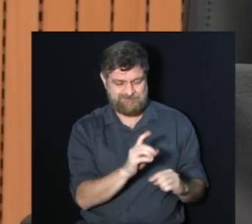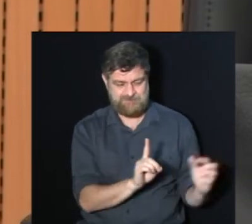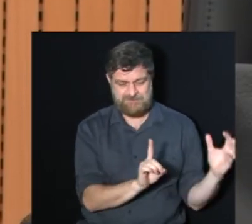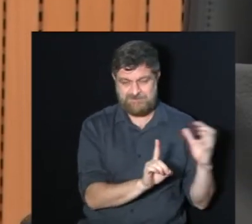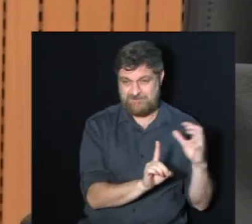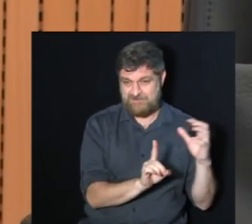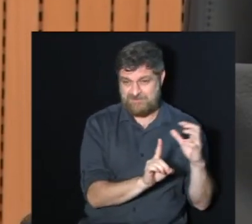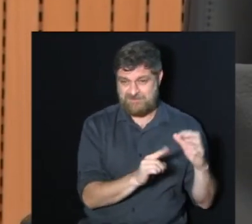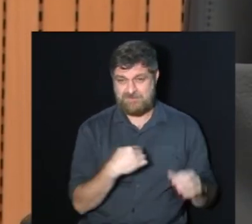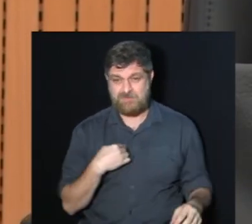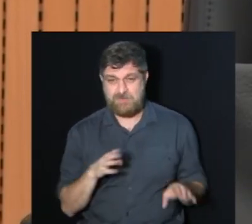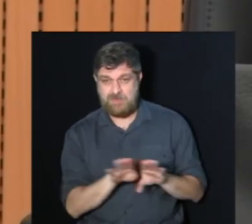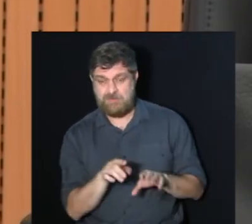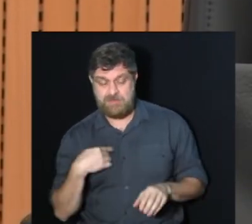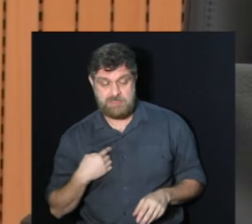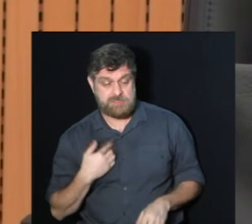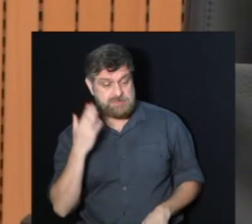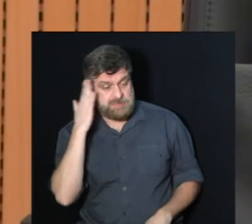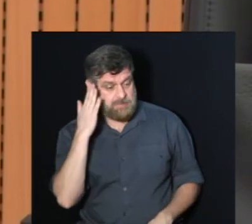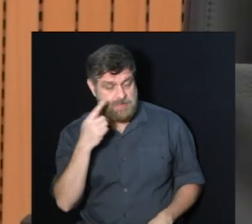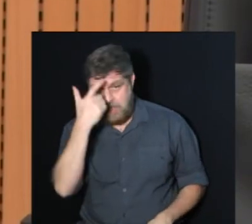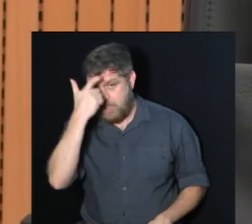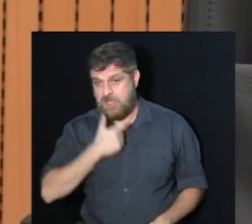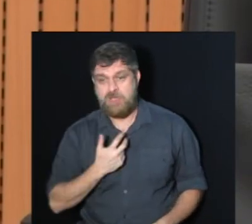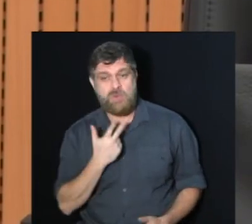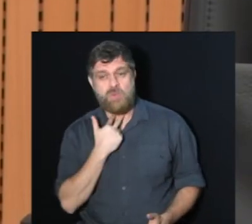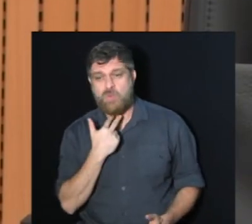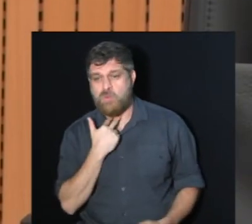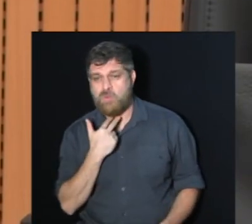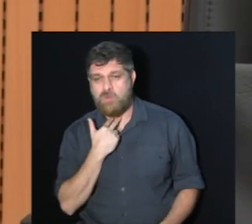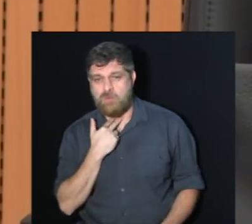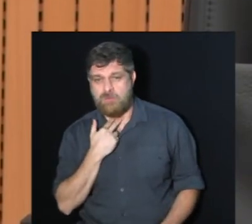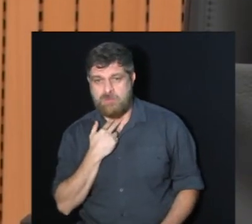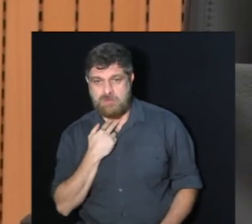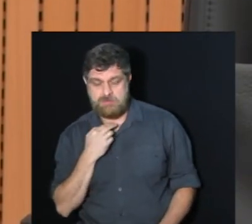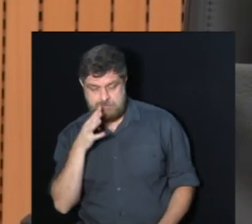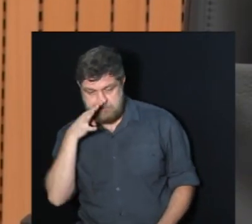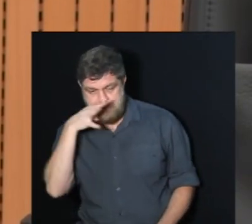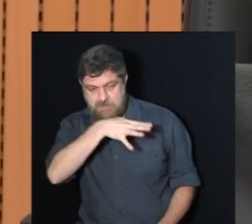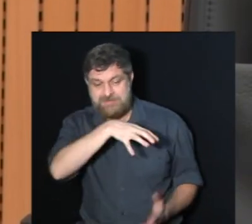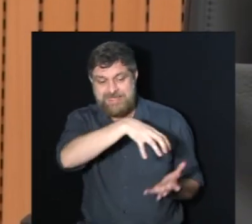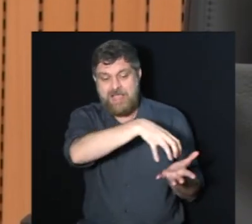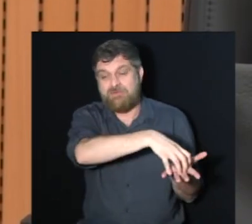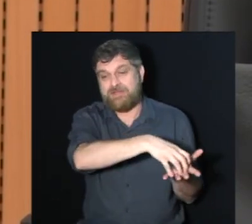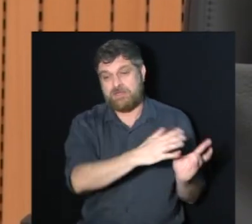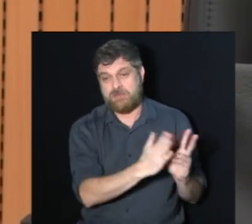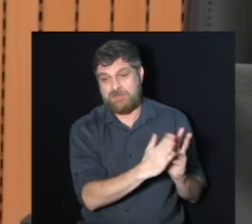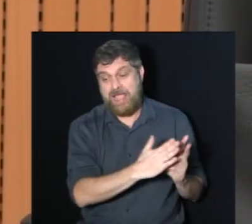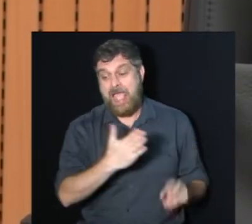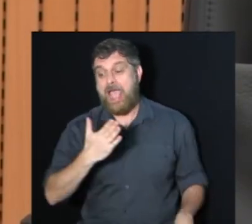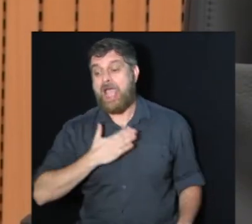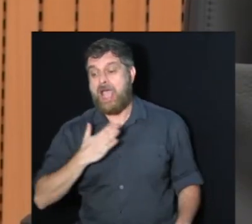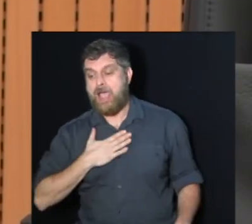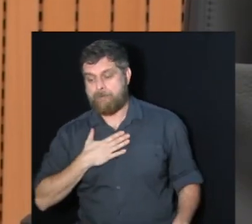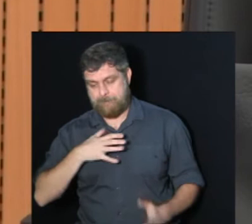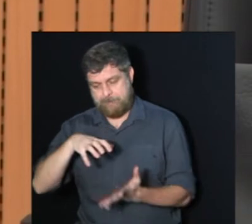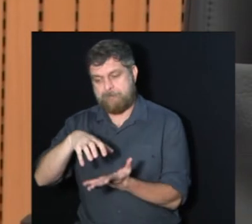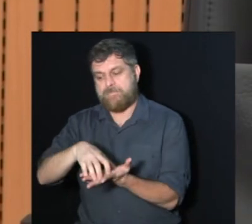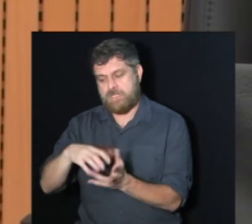Para a gente saber também, né? Porque eu não posso falar daquela aldeia ali, eu posso falar da minha aldeia,